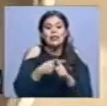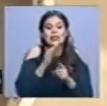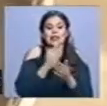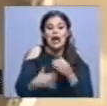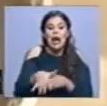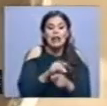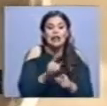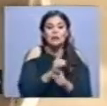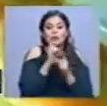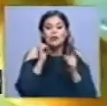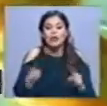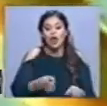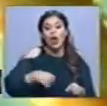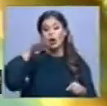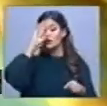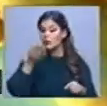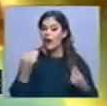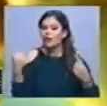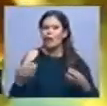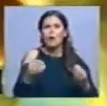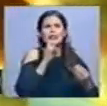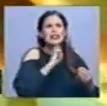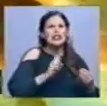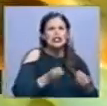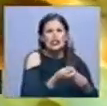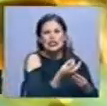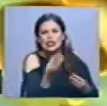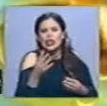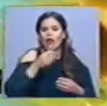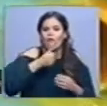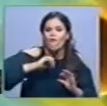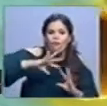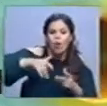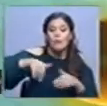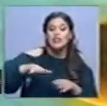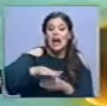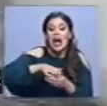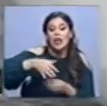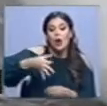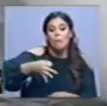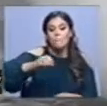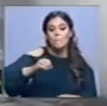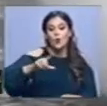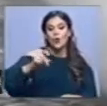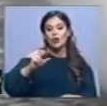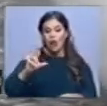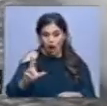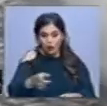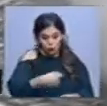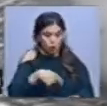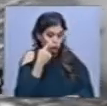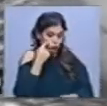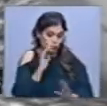Porque nós sabemos que existe muito gelo em Marte, mas nas calotes polares. Nas calotes polares nós conhecemos, aliás,